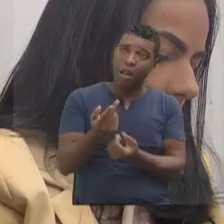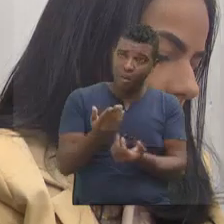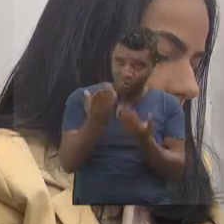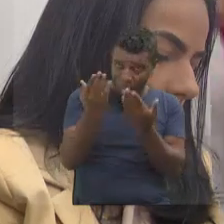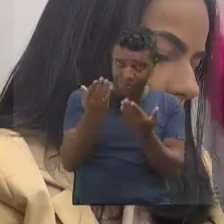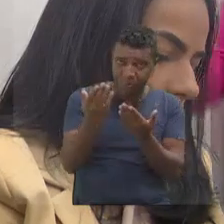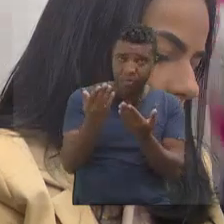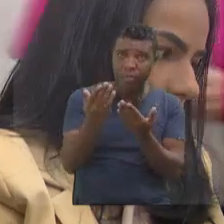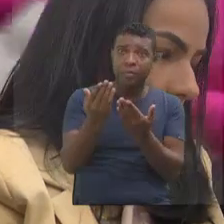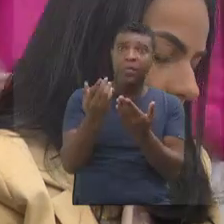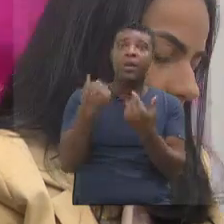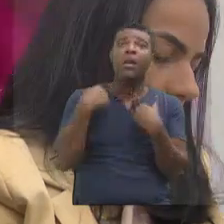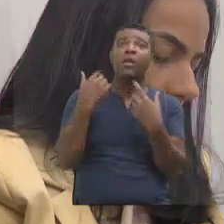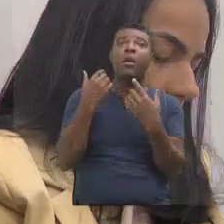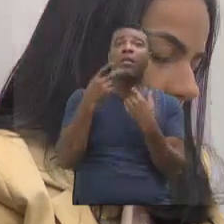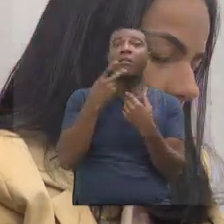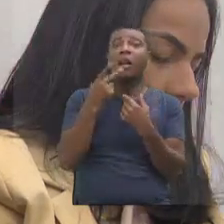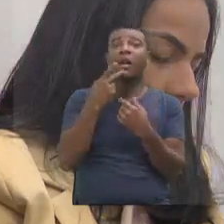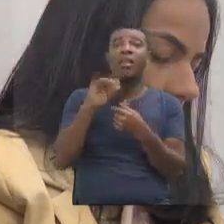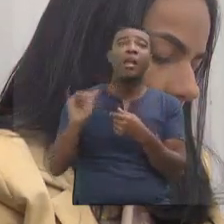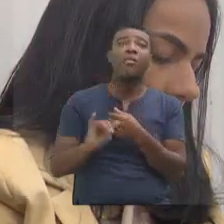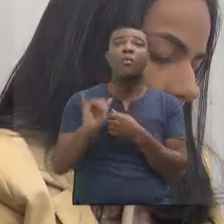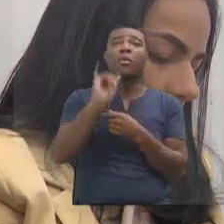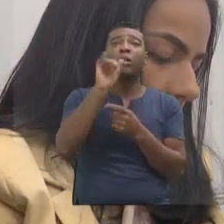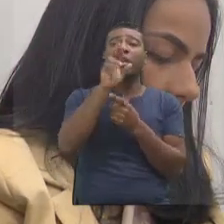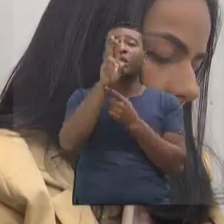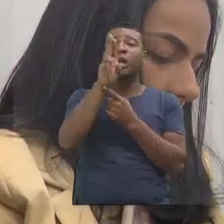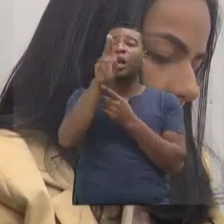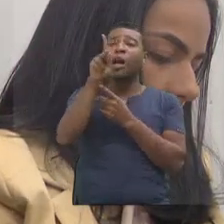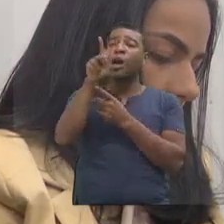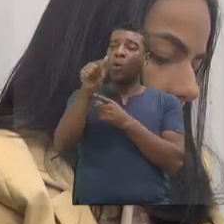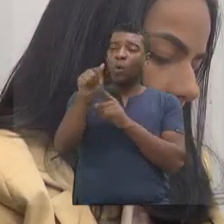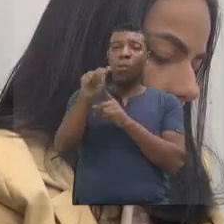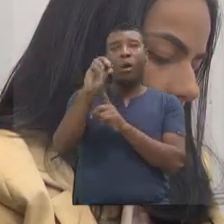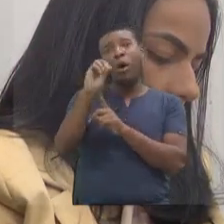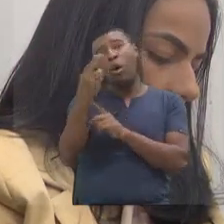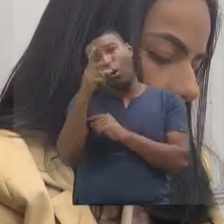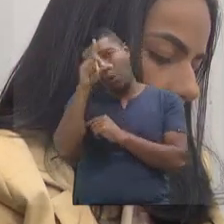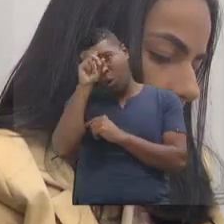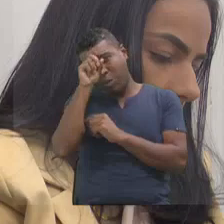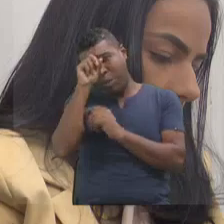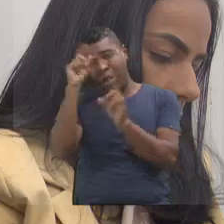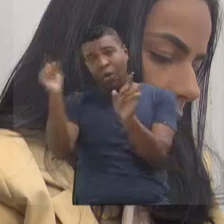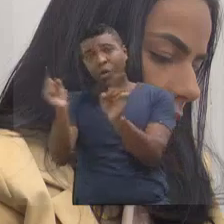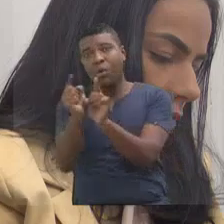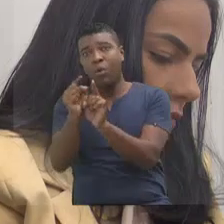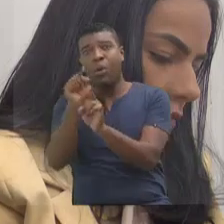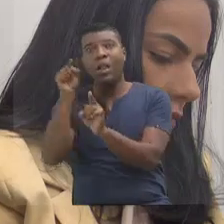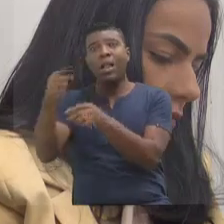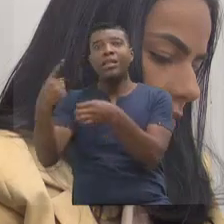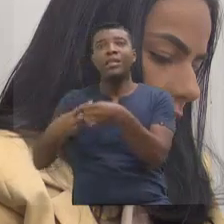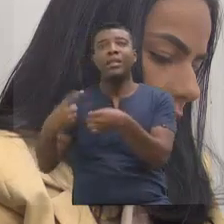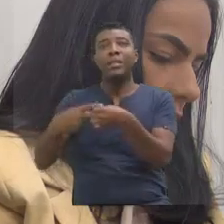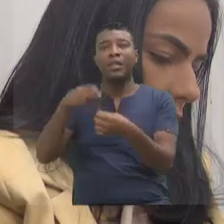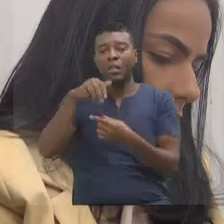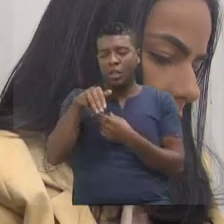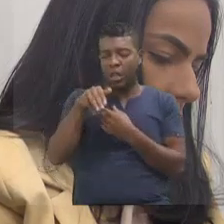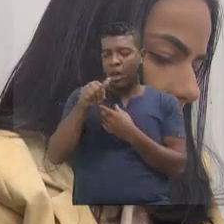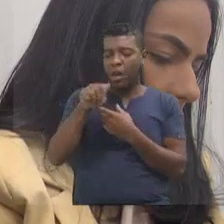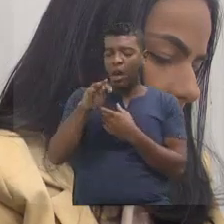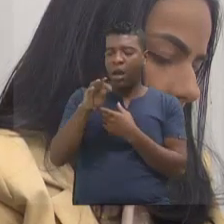falar da importância de uma UPA e ou de um hospital de pequeno porte em Mato Verde